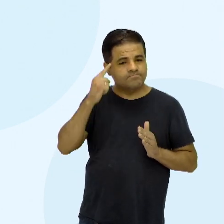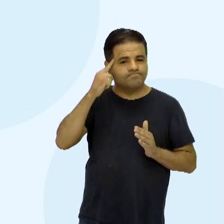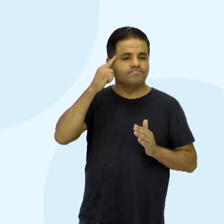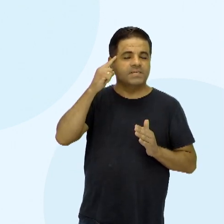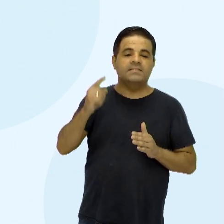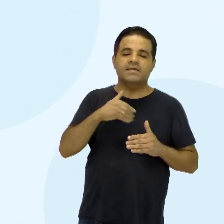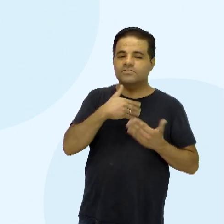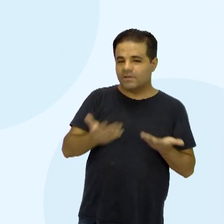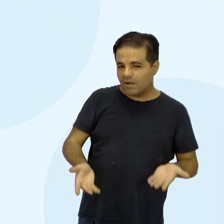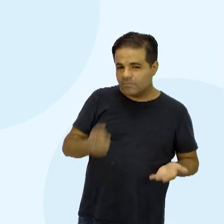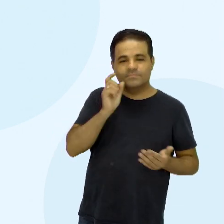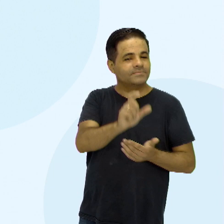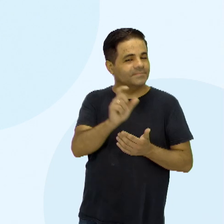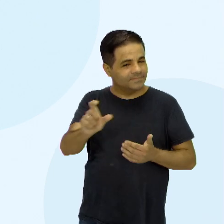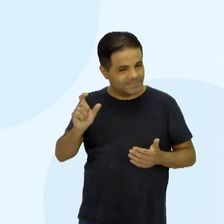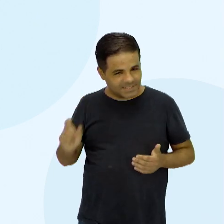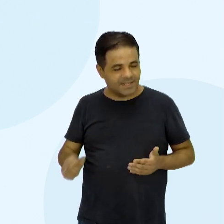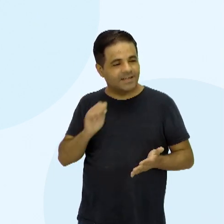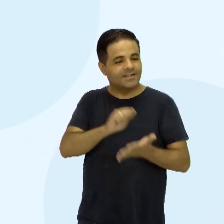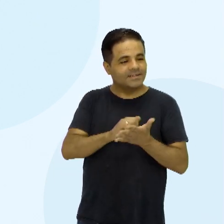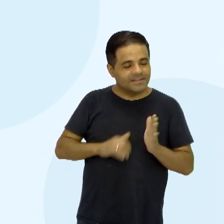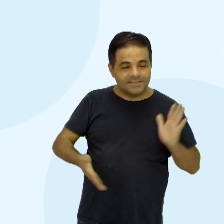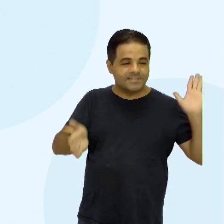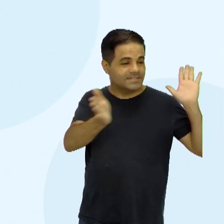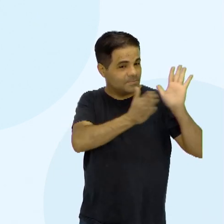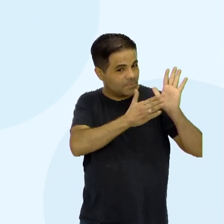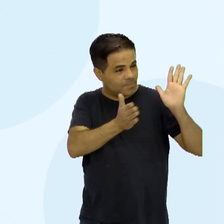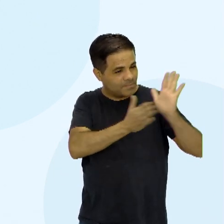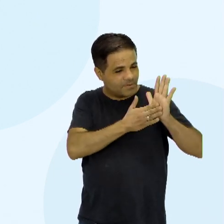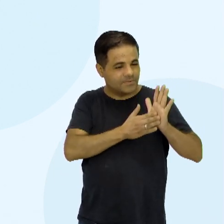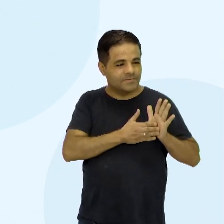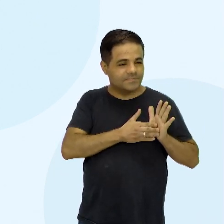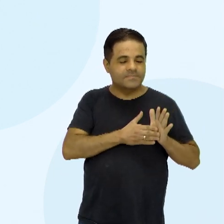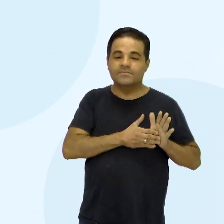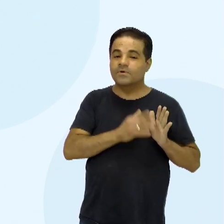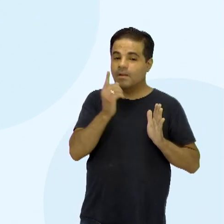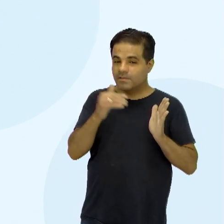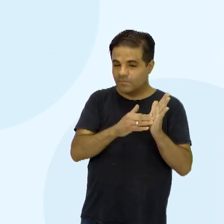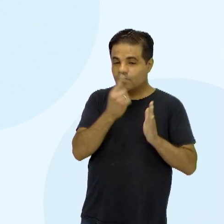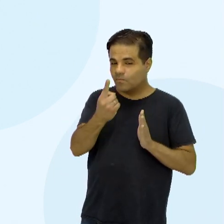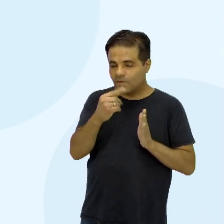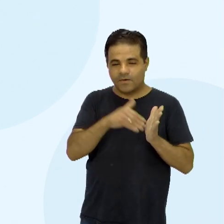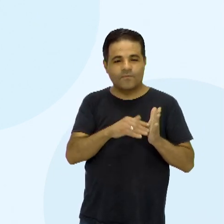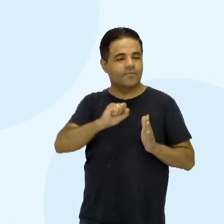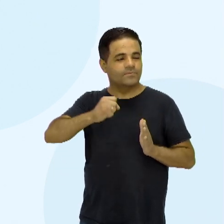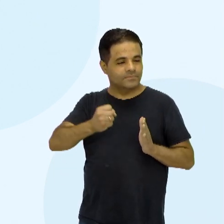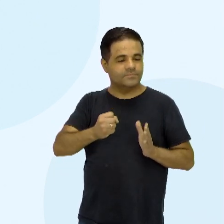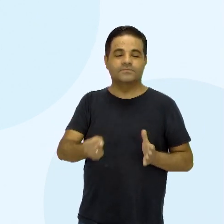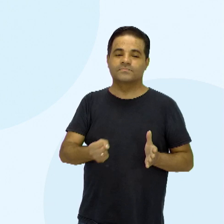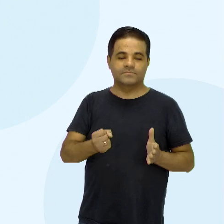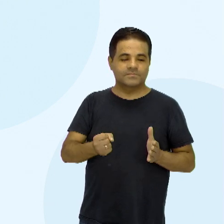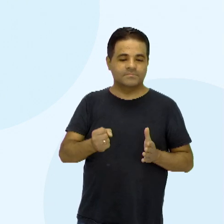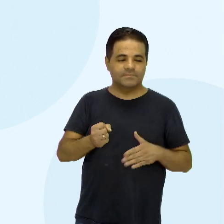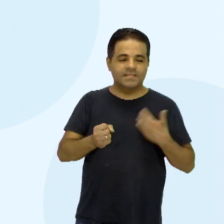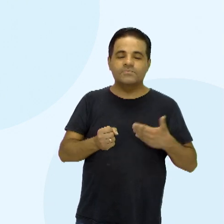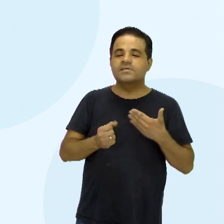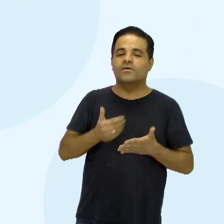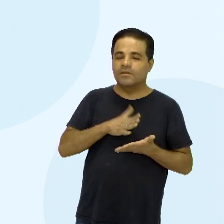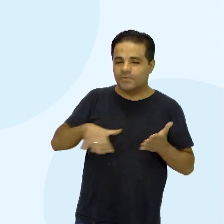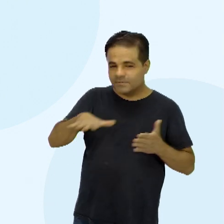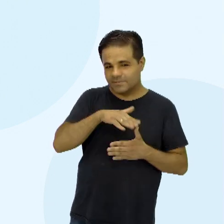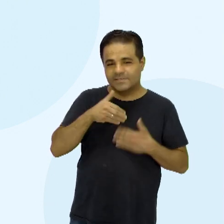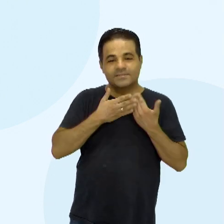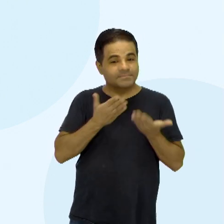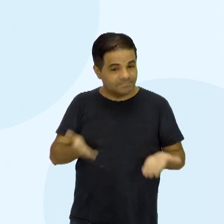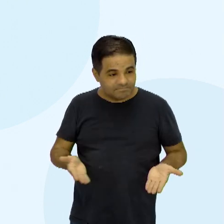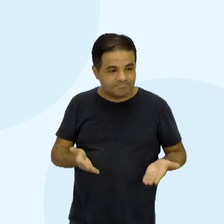intencional das palavras, as atividades propostas aí, páginas 1 a 8, então vocês perceberam o uso intencional e ordenação, por